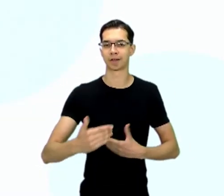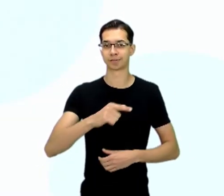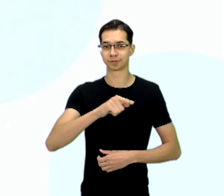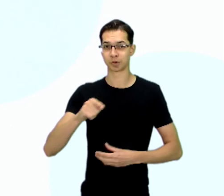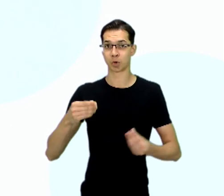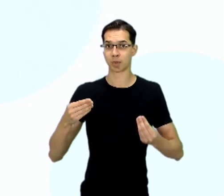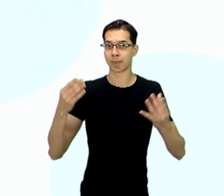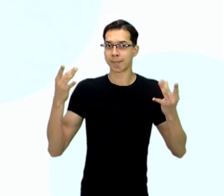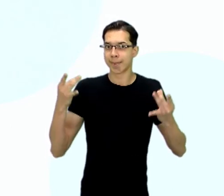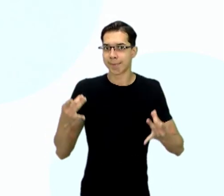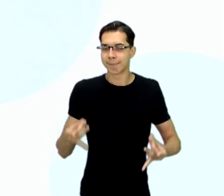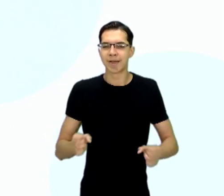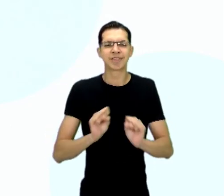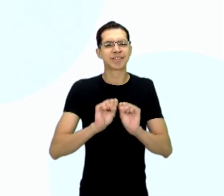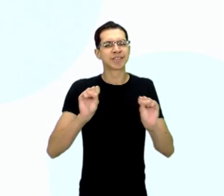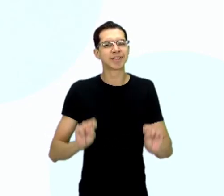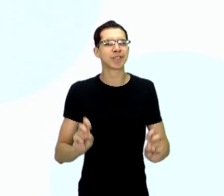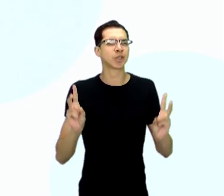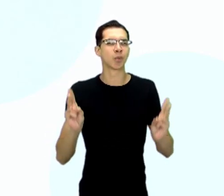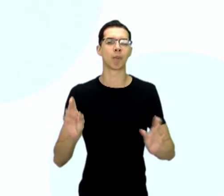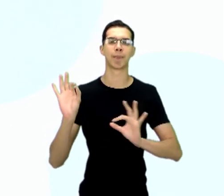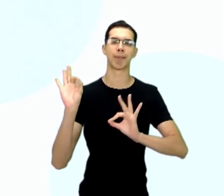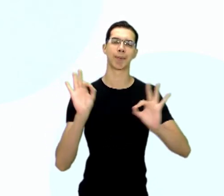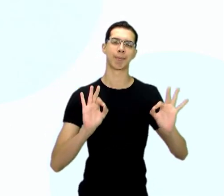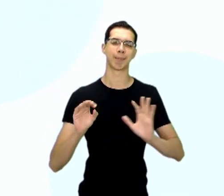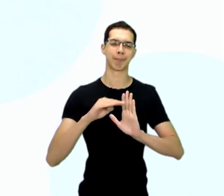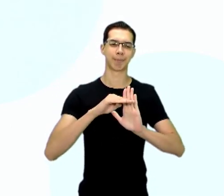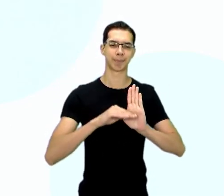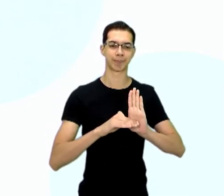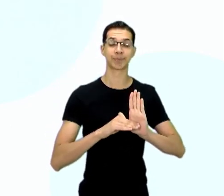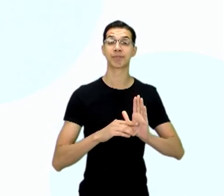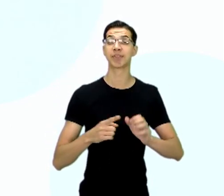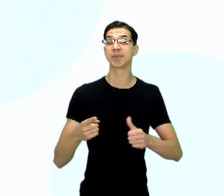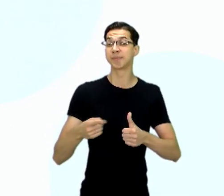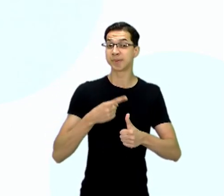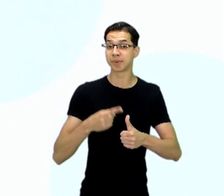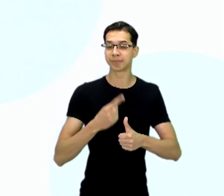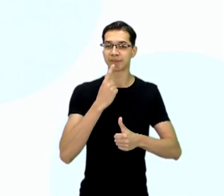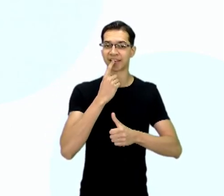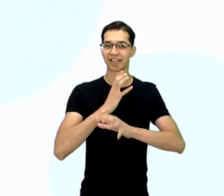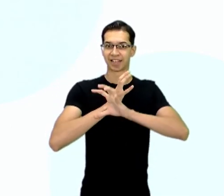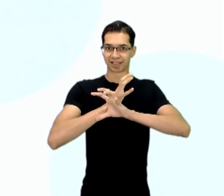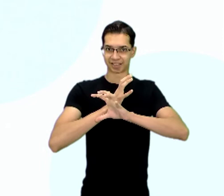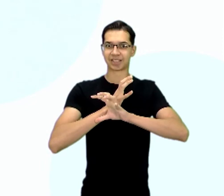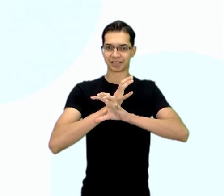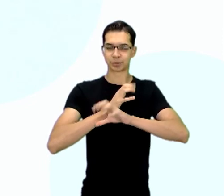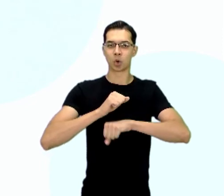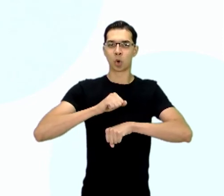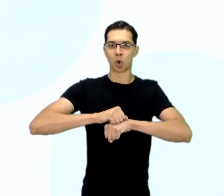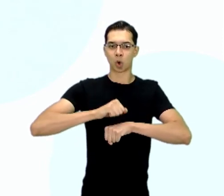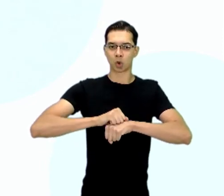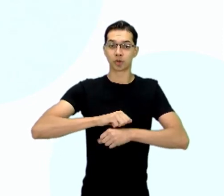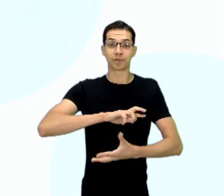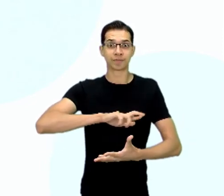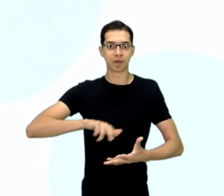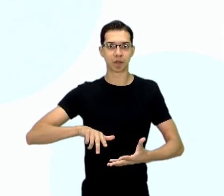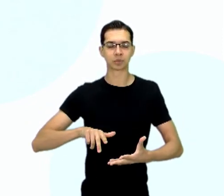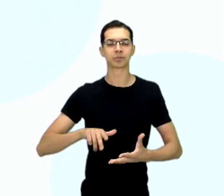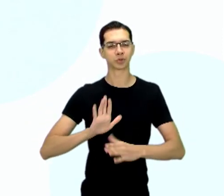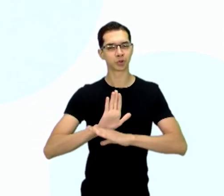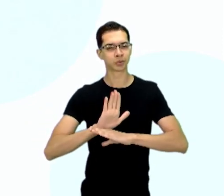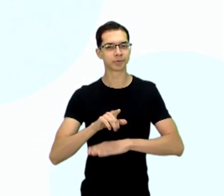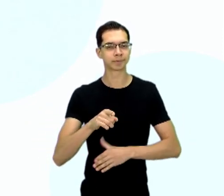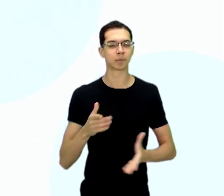o esqueleto, que é o conjunto de ossos que auxiliam na sustentação e movimentação no corpo, a articulação, que